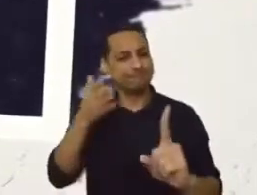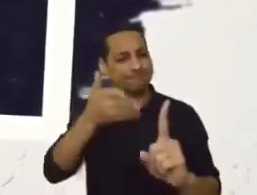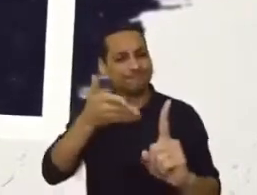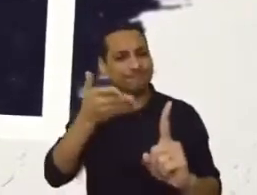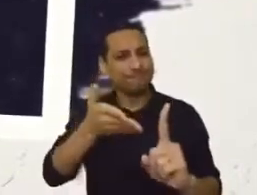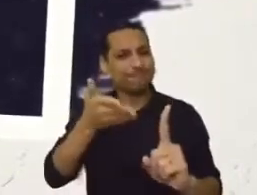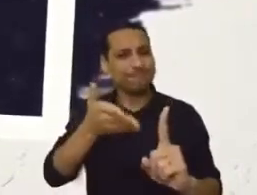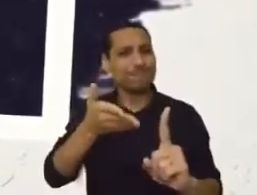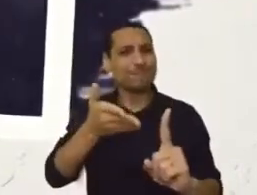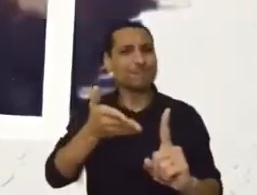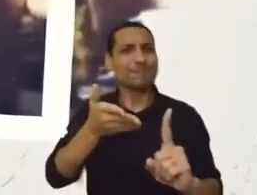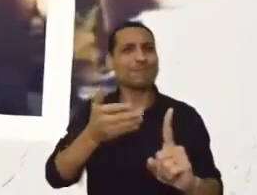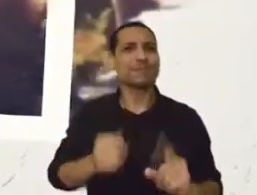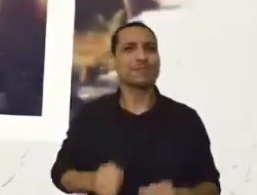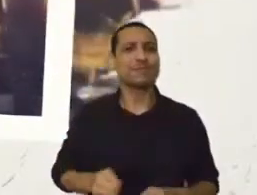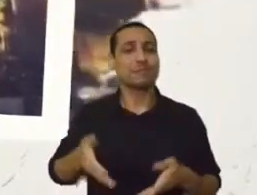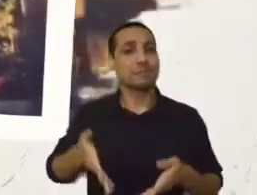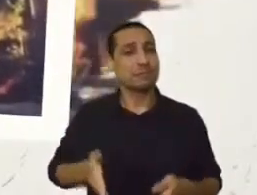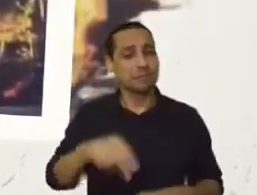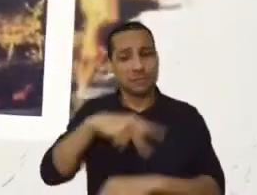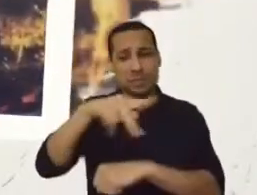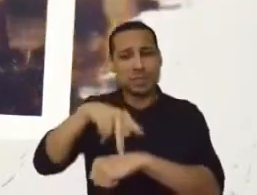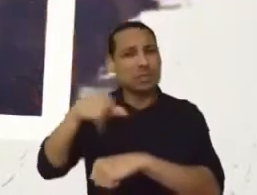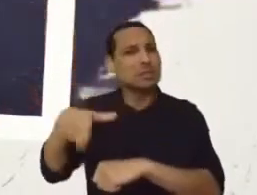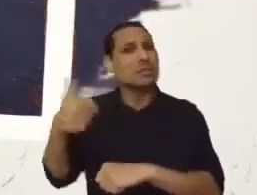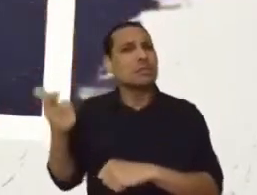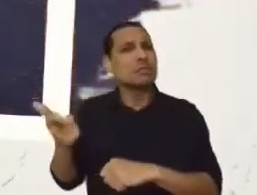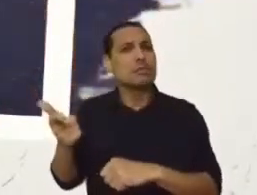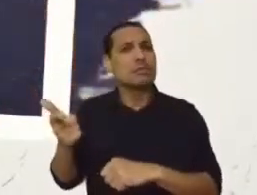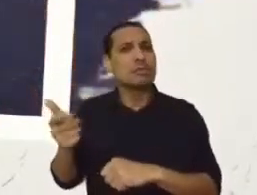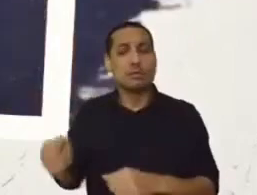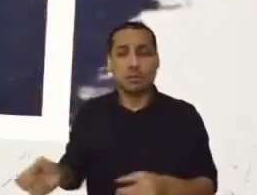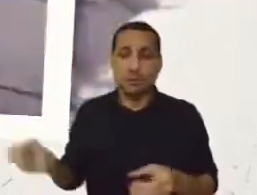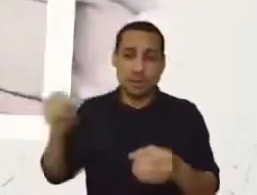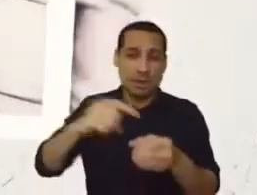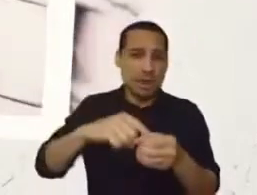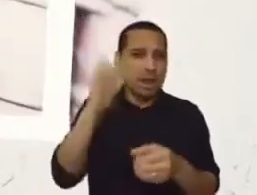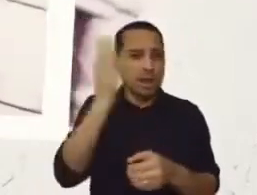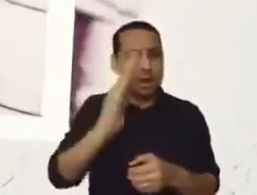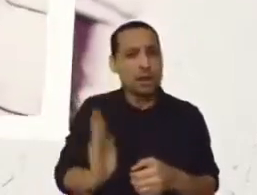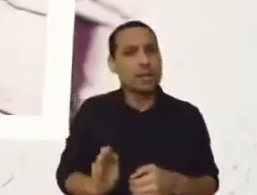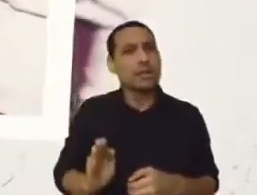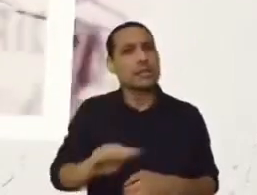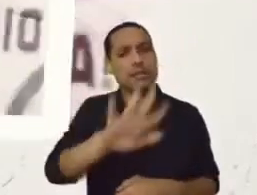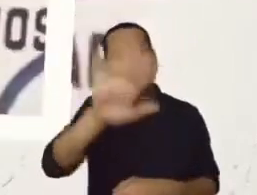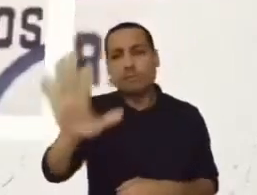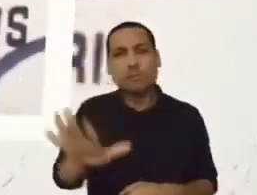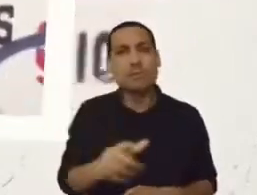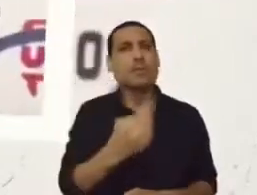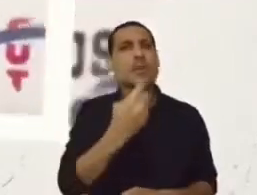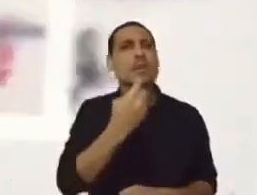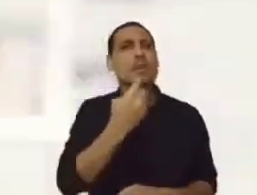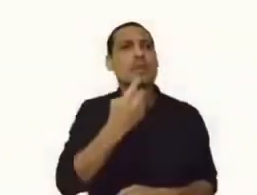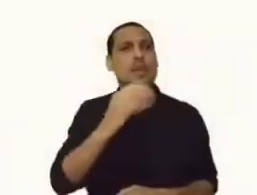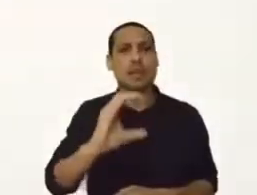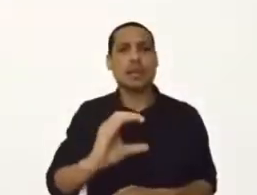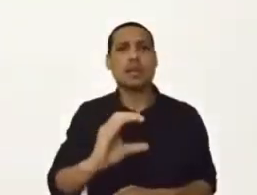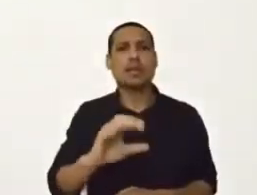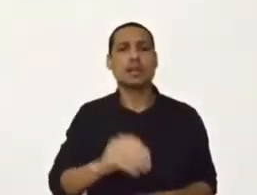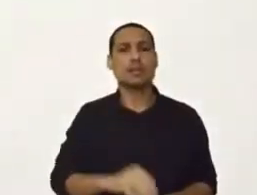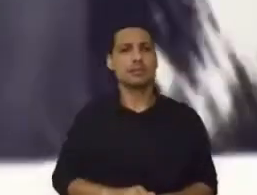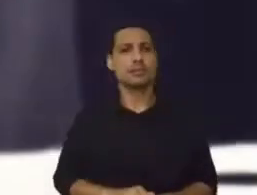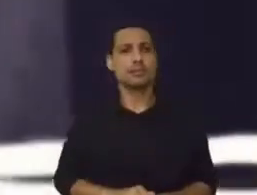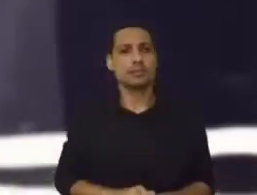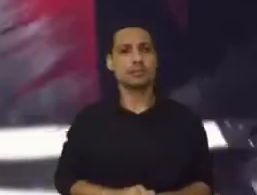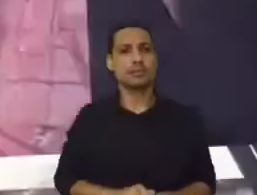e cresceu na região de Campinas, onde, na juventude, ajudou a fortalecer o Sindicato dos Eletricitários, participando de sua direção. Kjeld